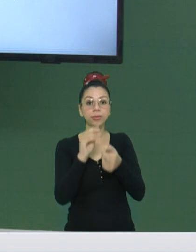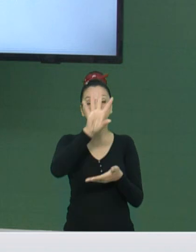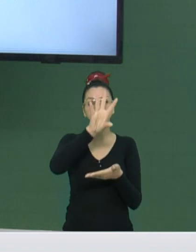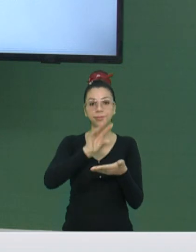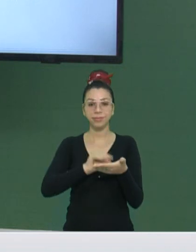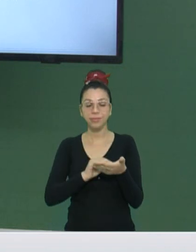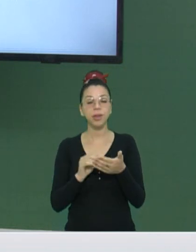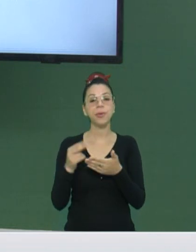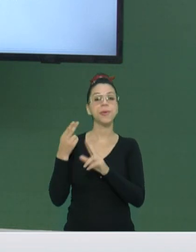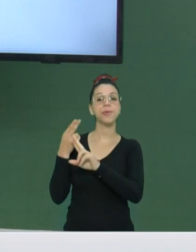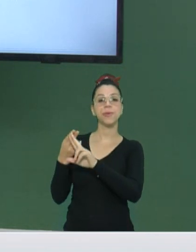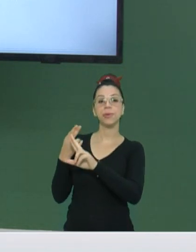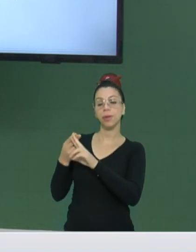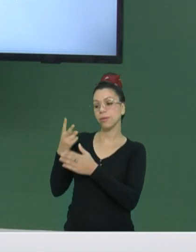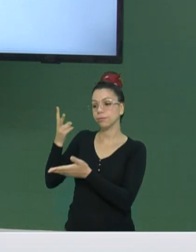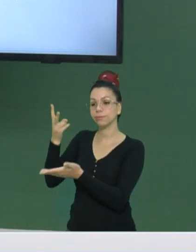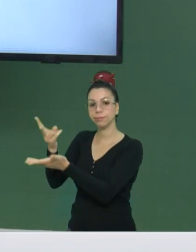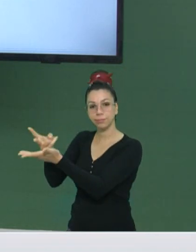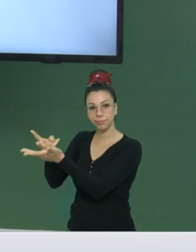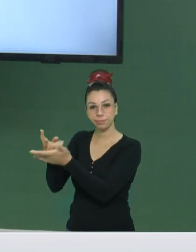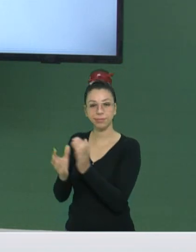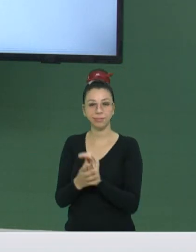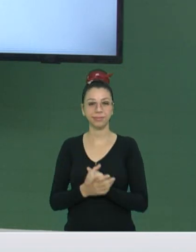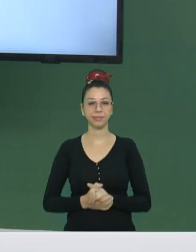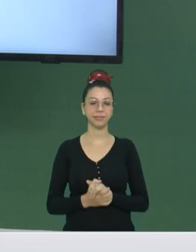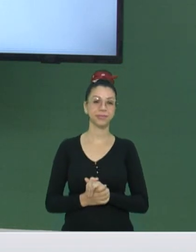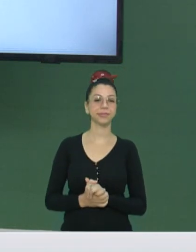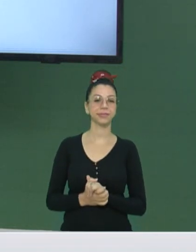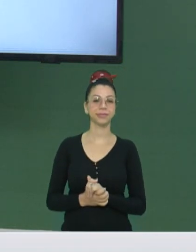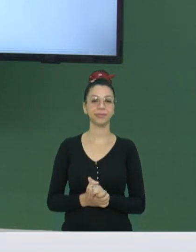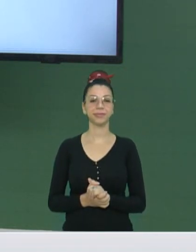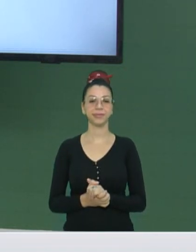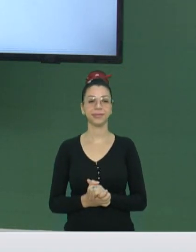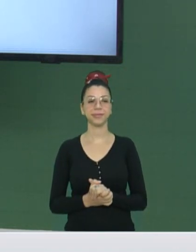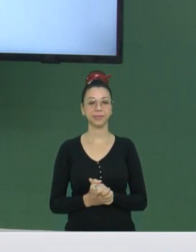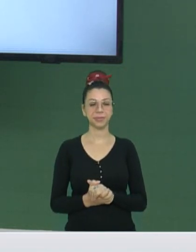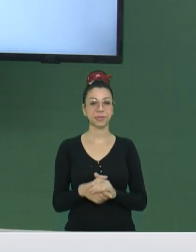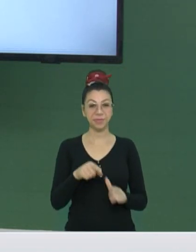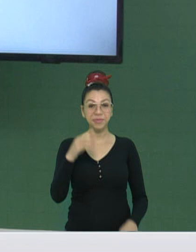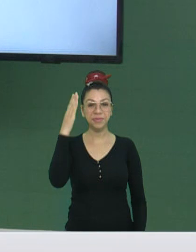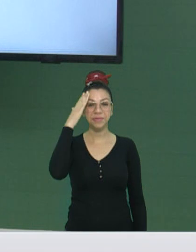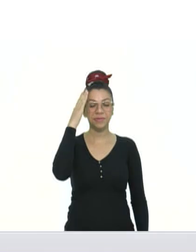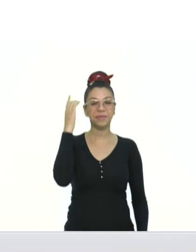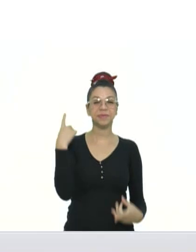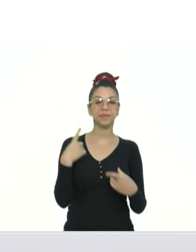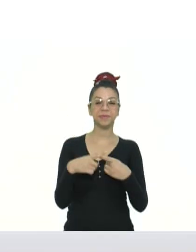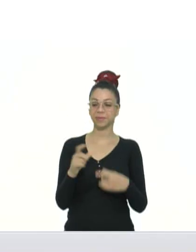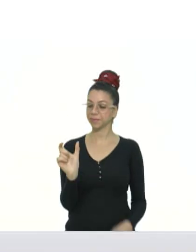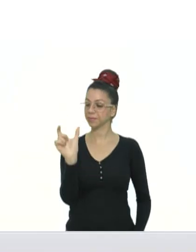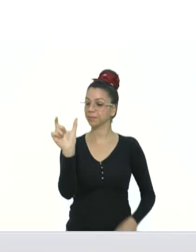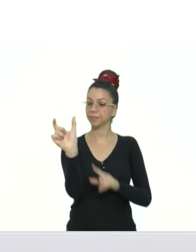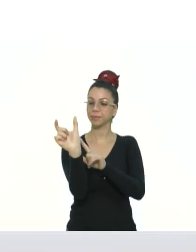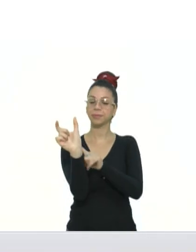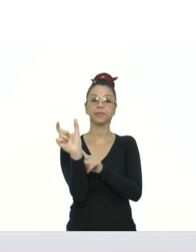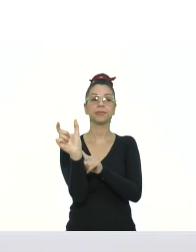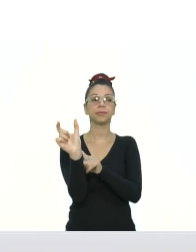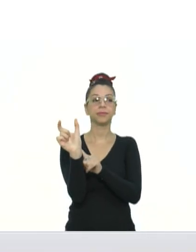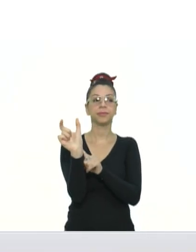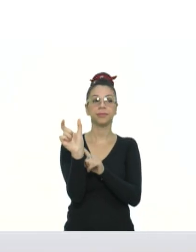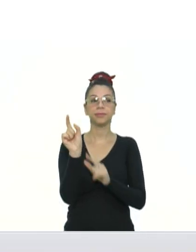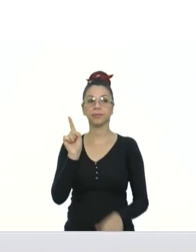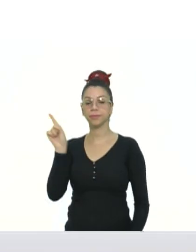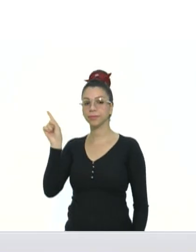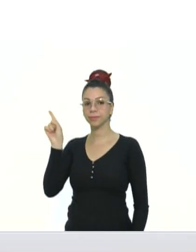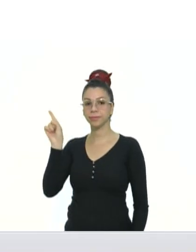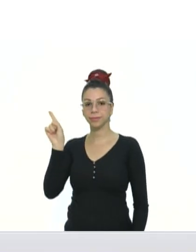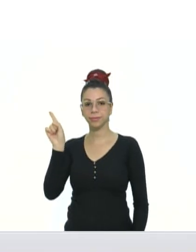isso para sempre. Vamos lá? Muito bem. Você sabe por que a palavra Aedes aegypti